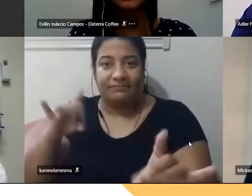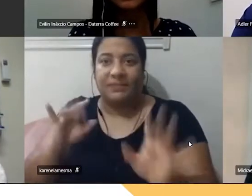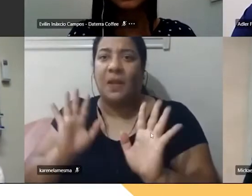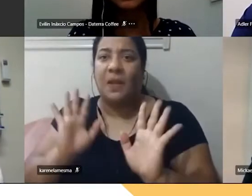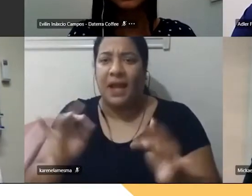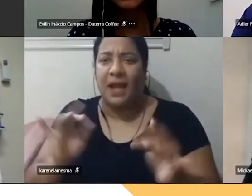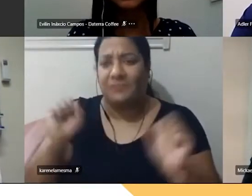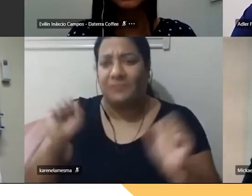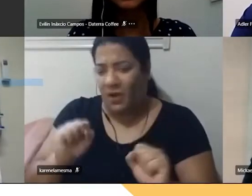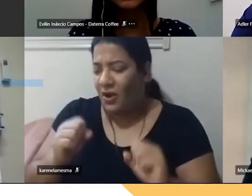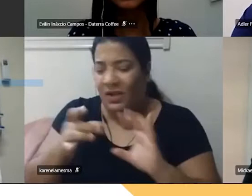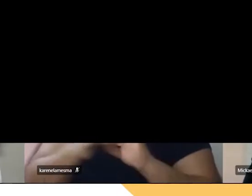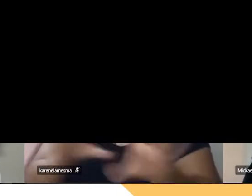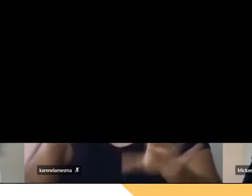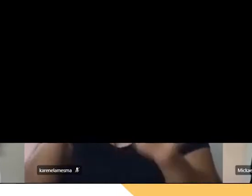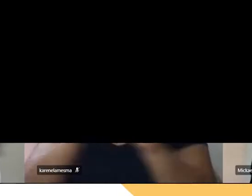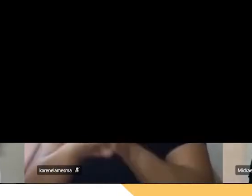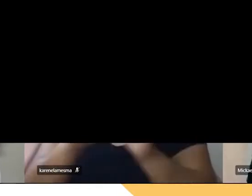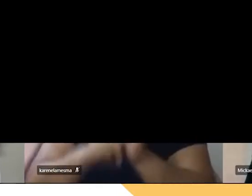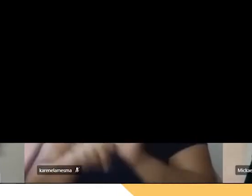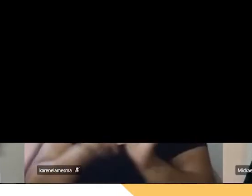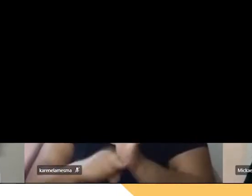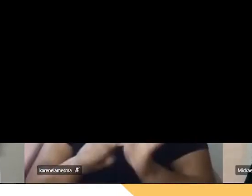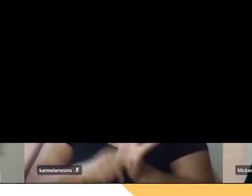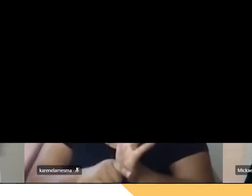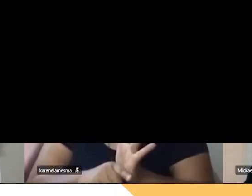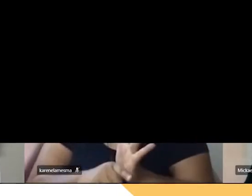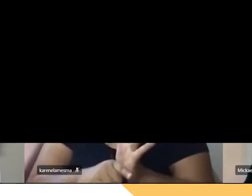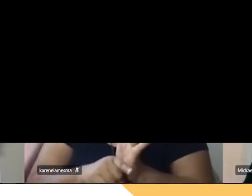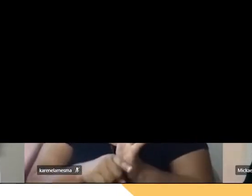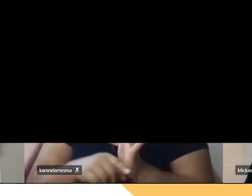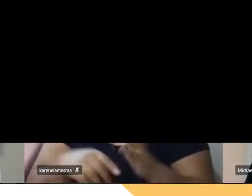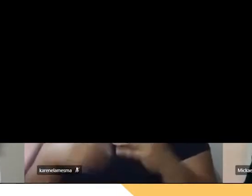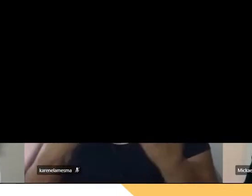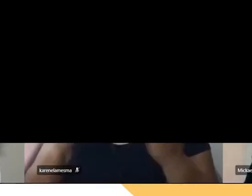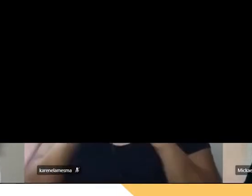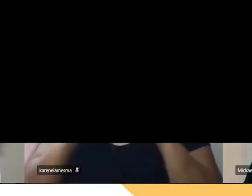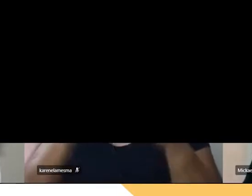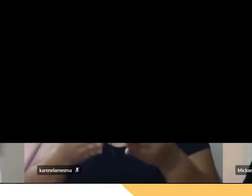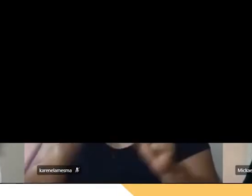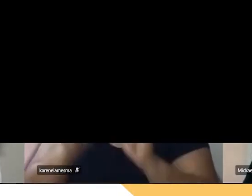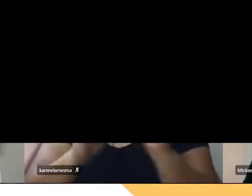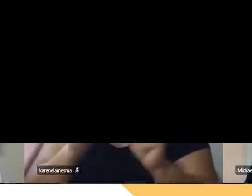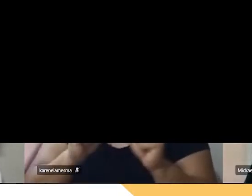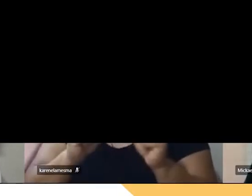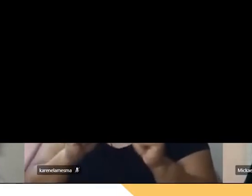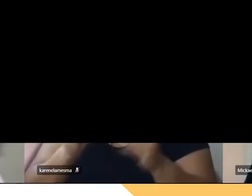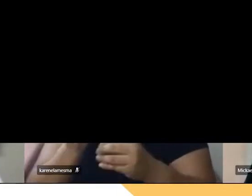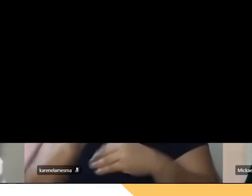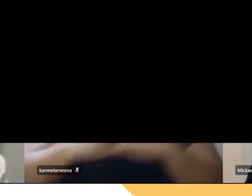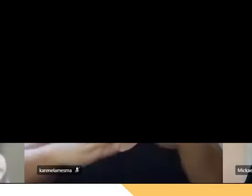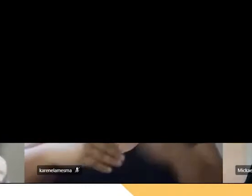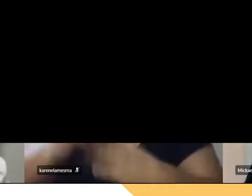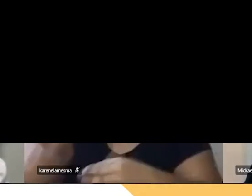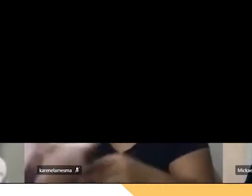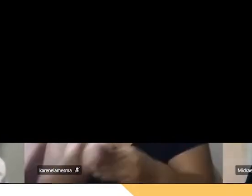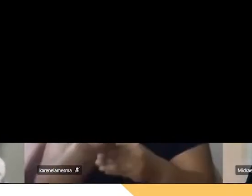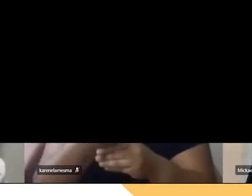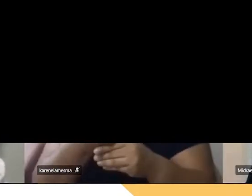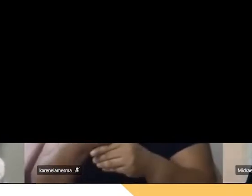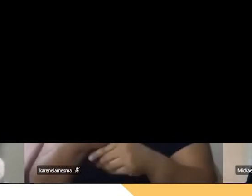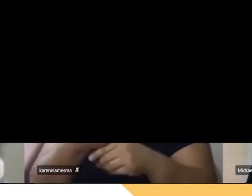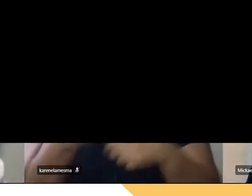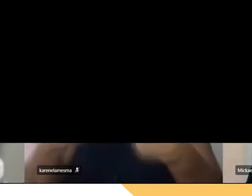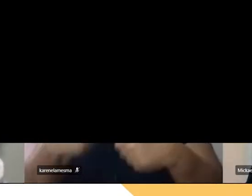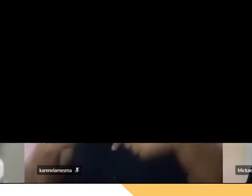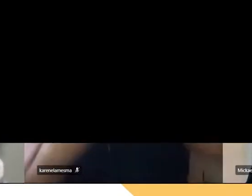para fazerem as perguntas. E a gente vai focar nas competências socioemocionais. Bom, como é que